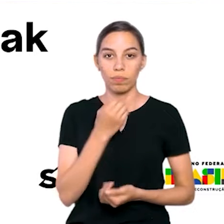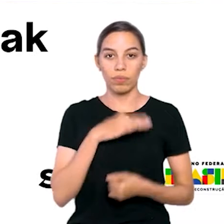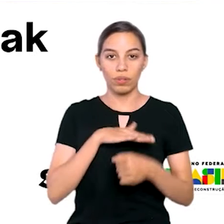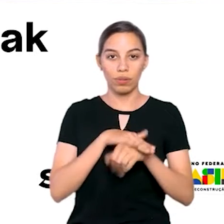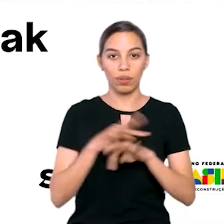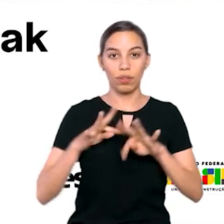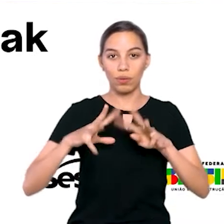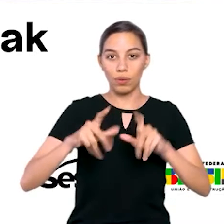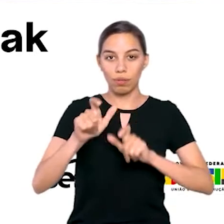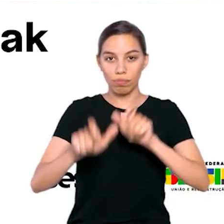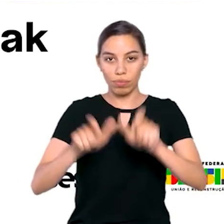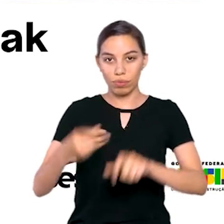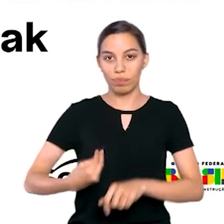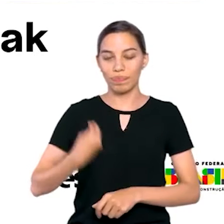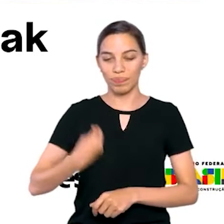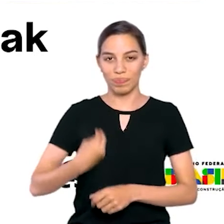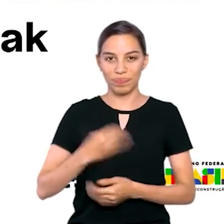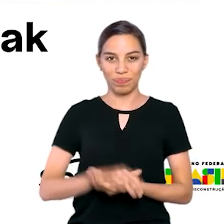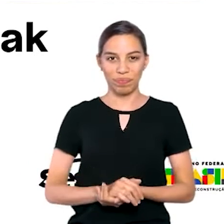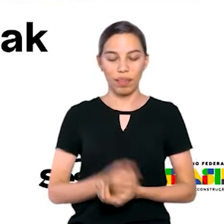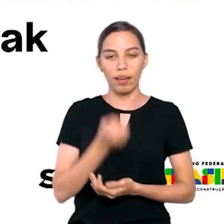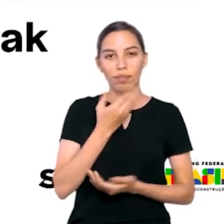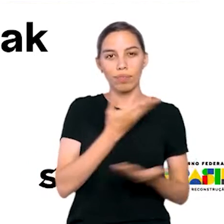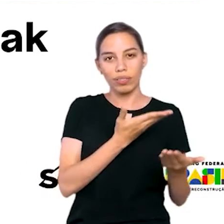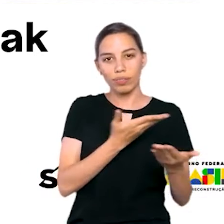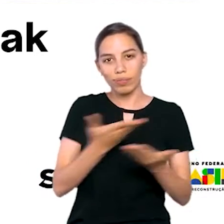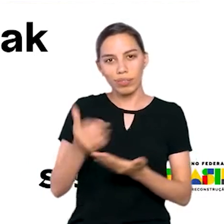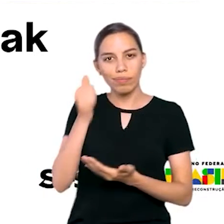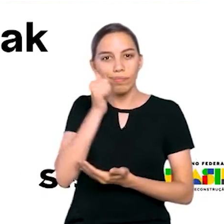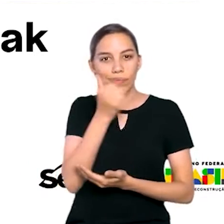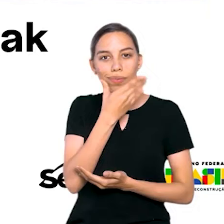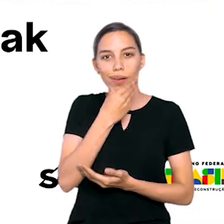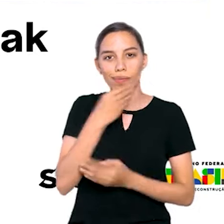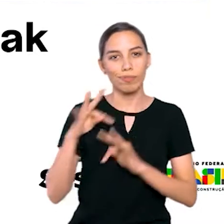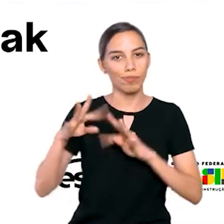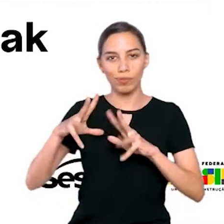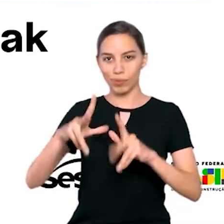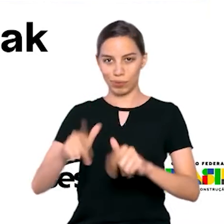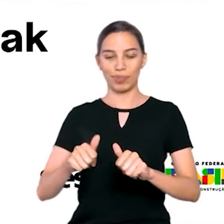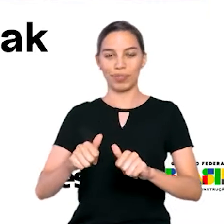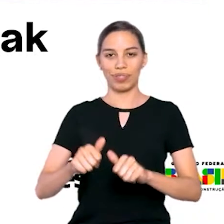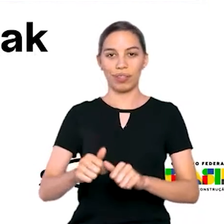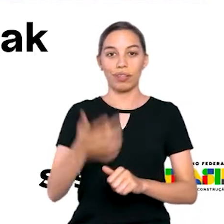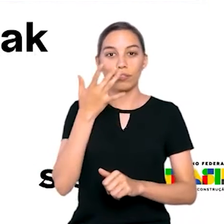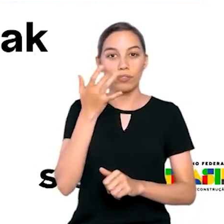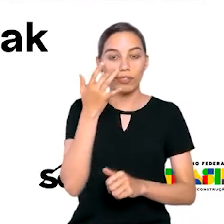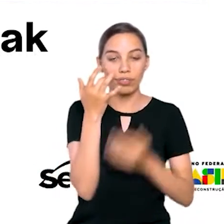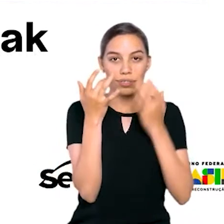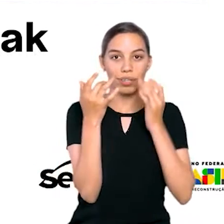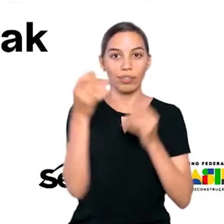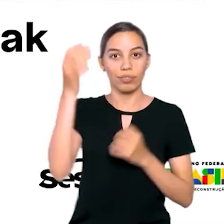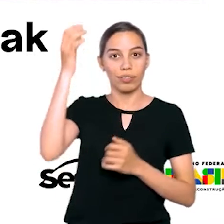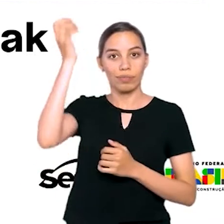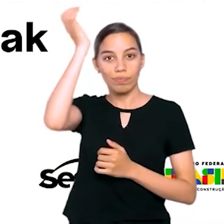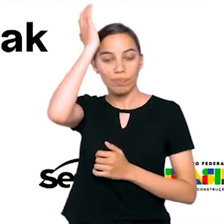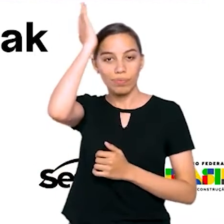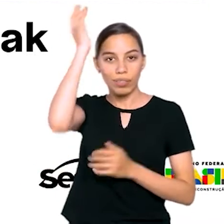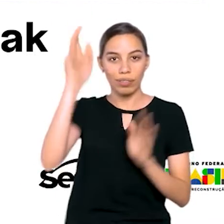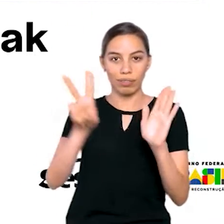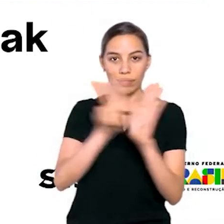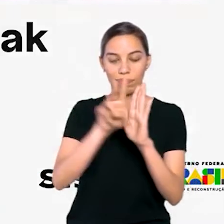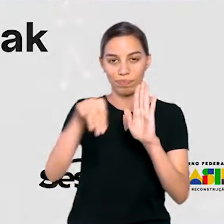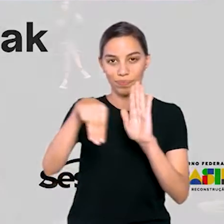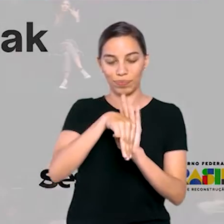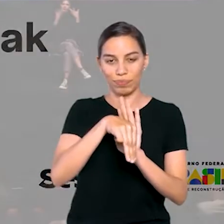Boa noite a todas as pessoas presentes. Sejam bem-vindas, bem-vindos e bem-vindes ao Teatro Antunes Filho do Sesc Vila